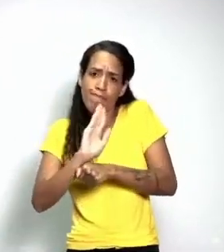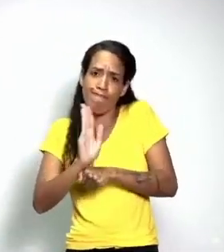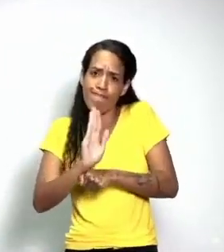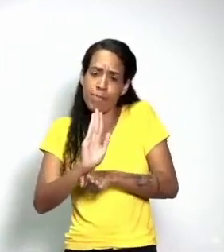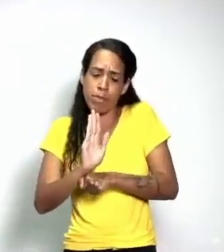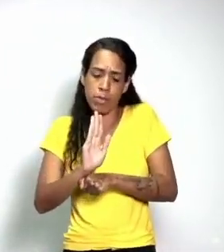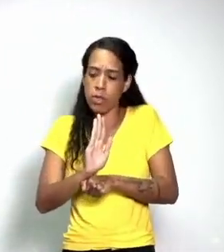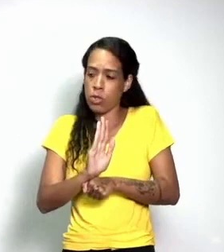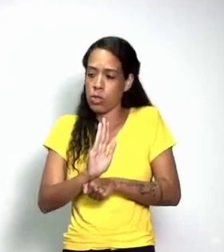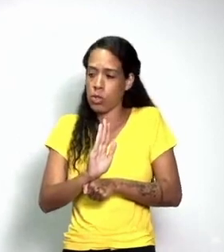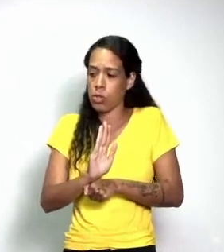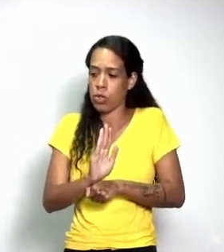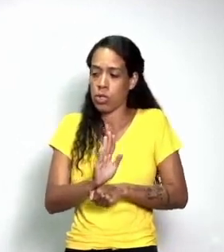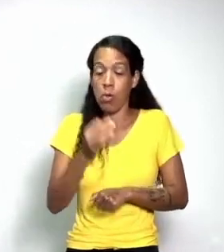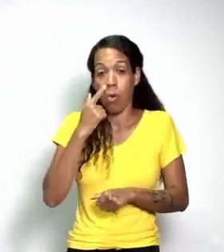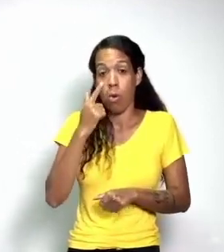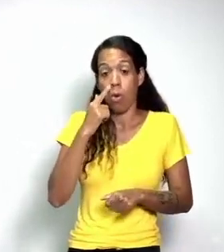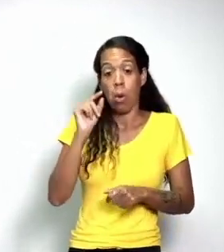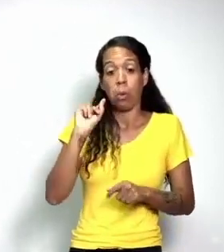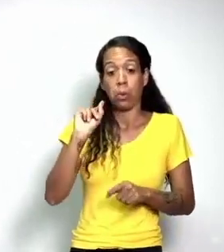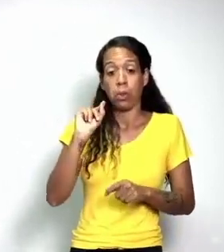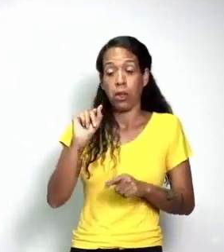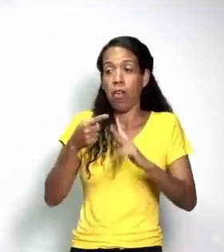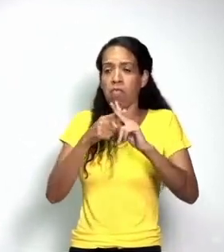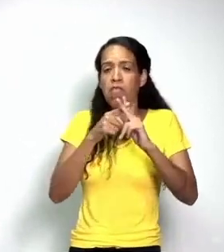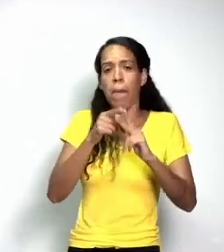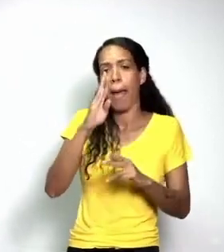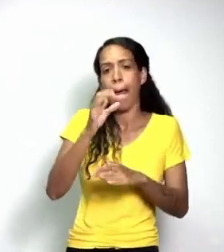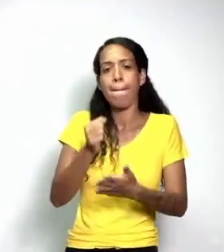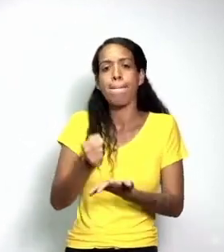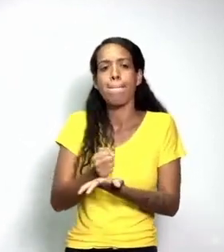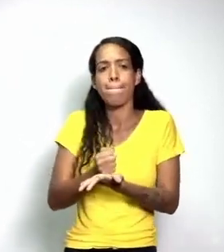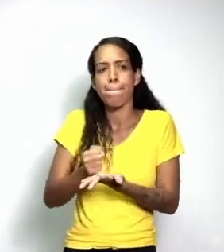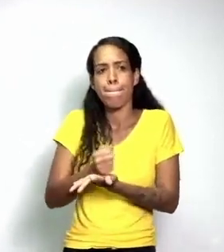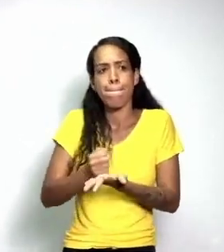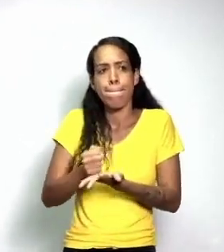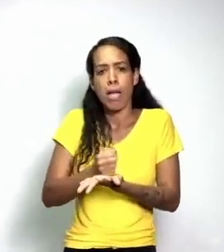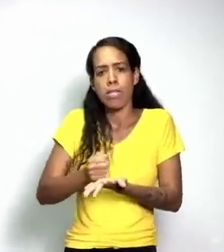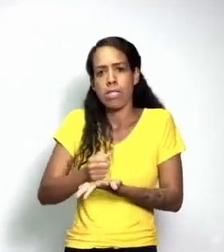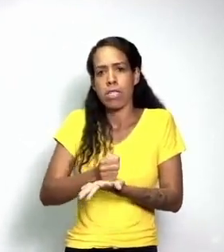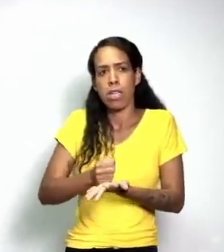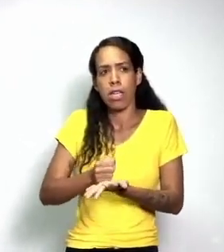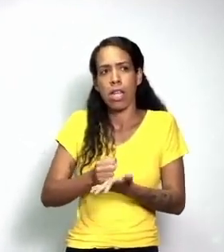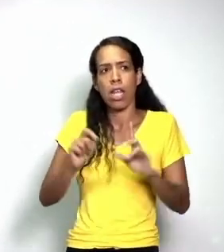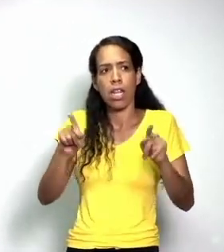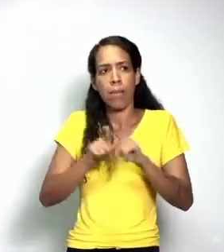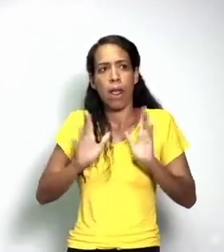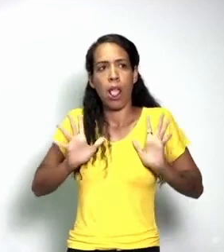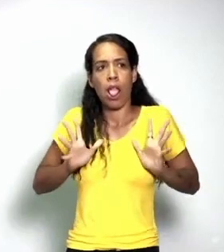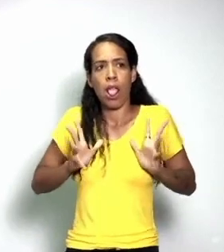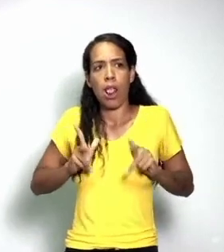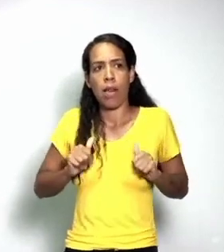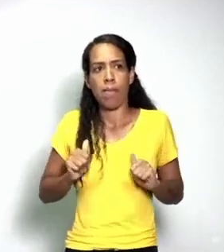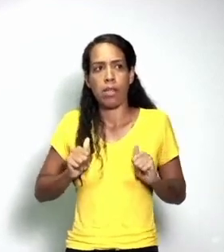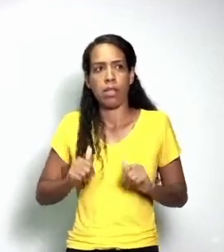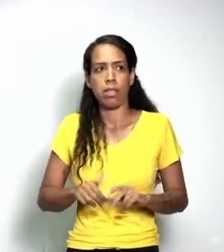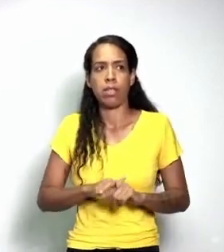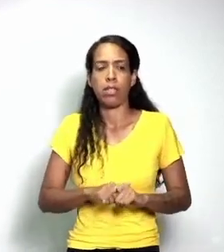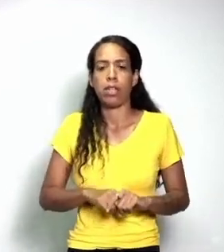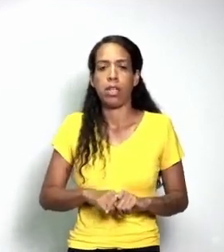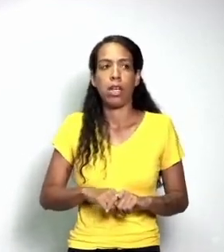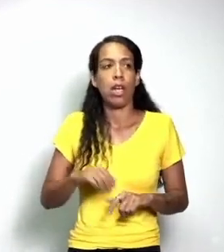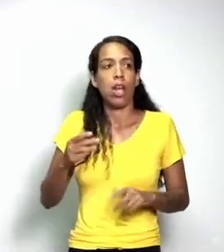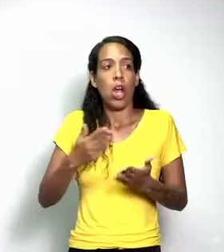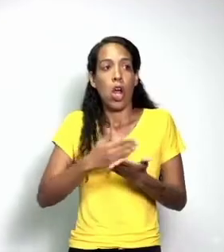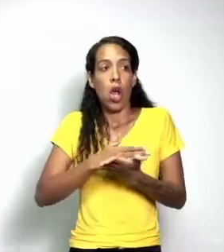Então, é isso. É ferramentas básicas e material de limpeza de equipamento. Então, eu acho que a